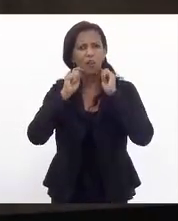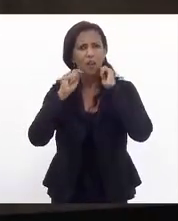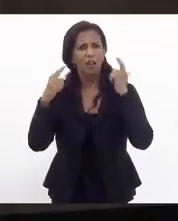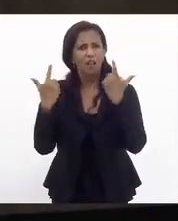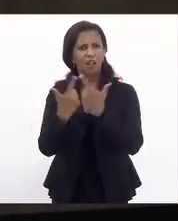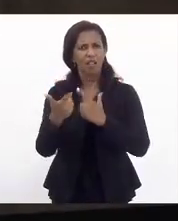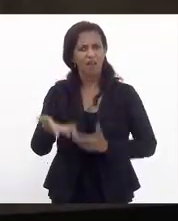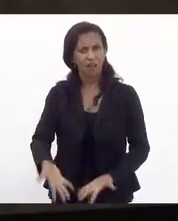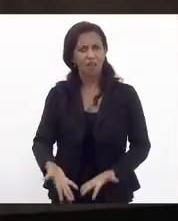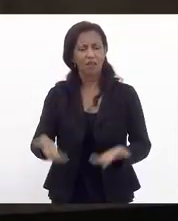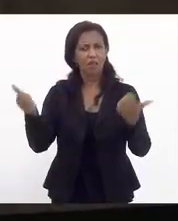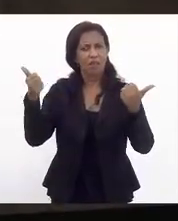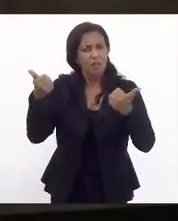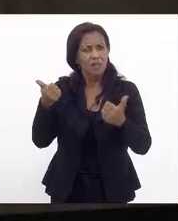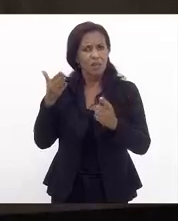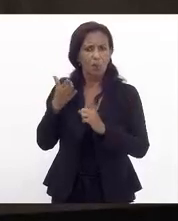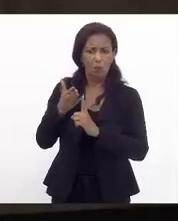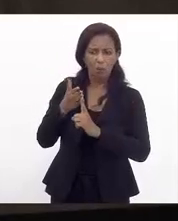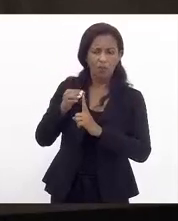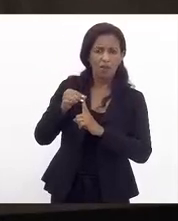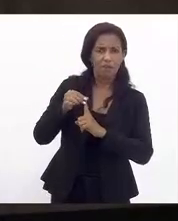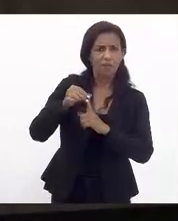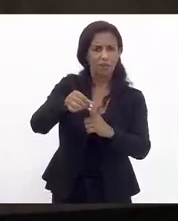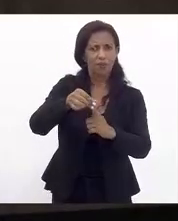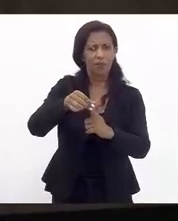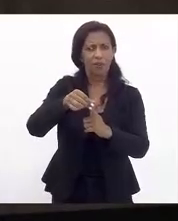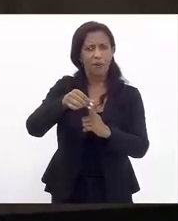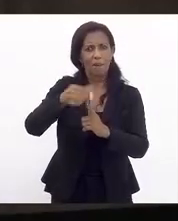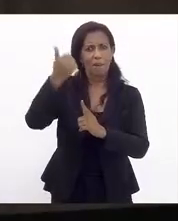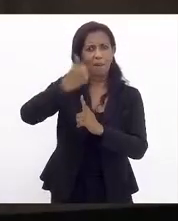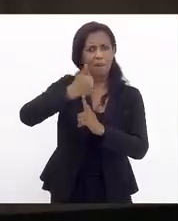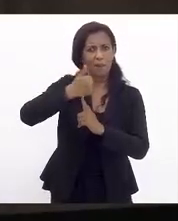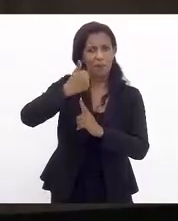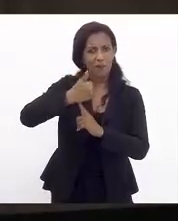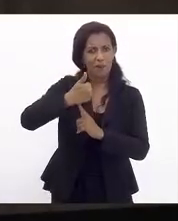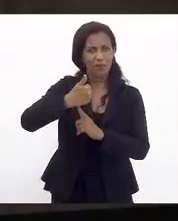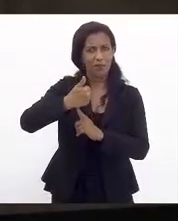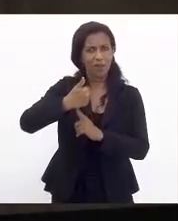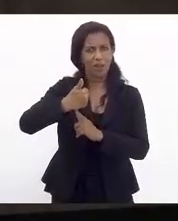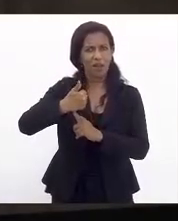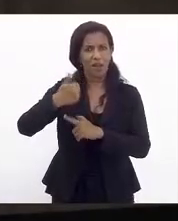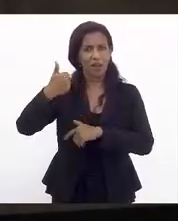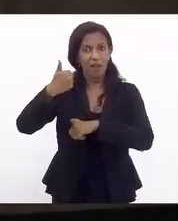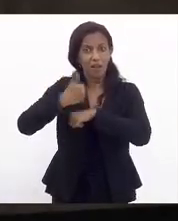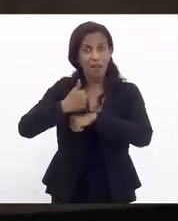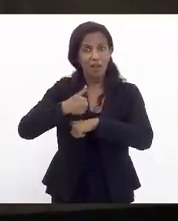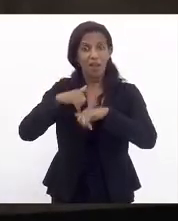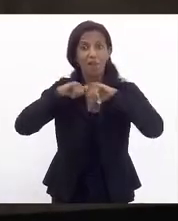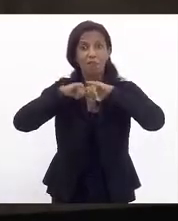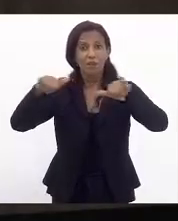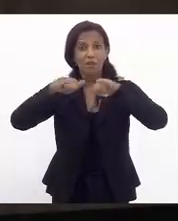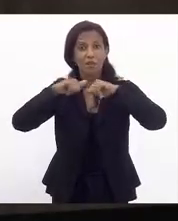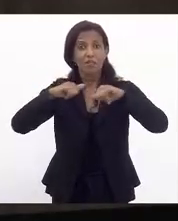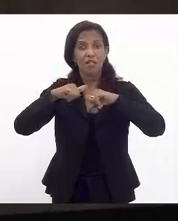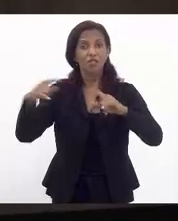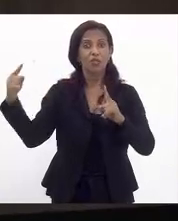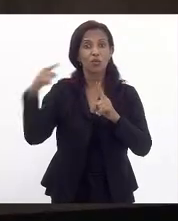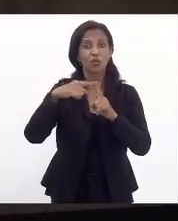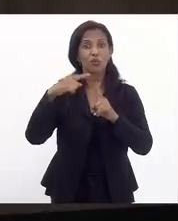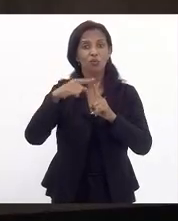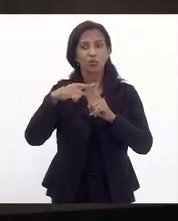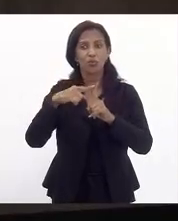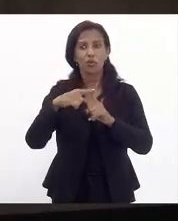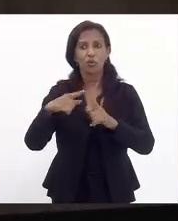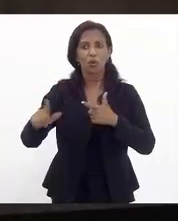fazendo aqui é saiu de maneira Pioneira na destruição do serviço público a nível Nacional essa mensagem objetiva que servidores fácil para sua